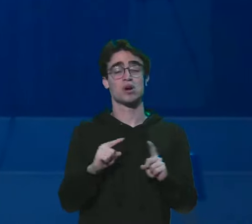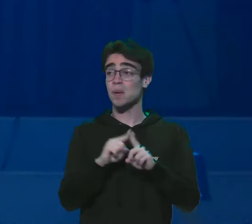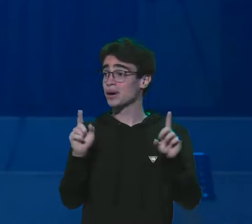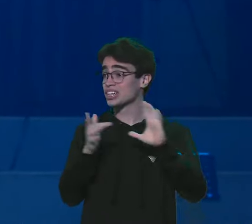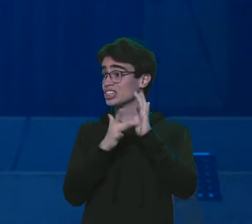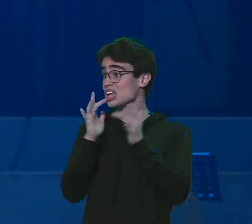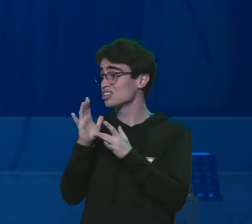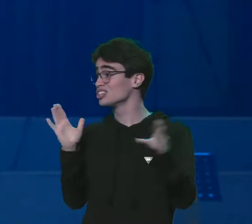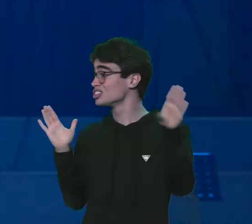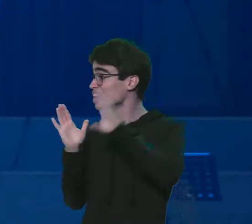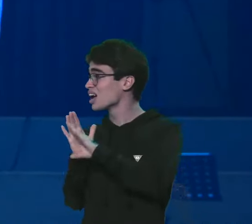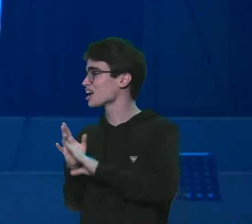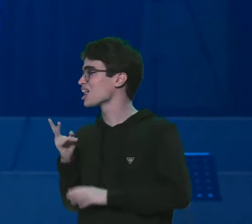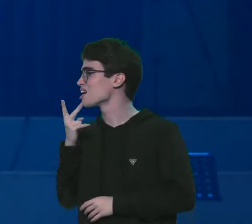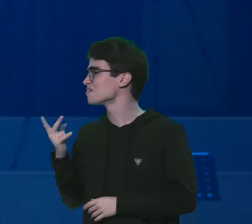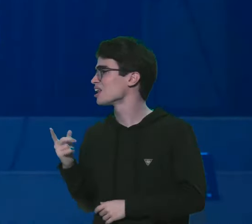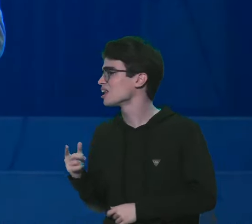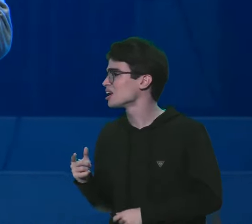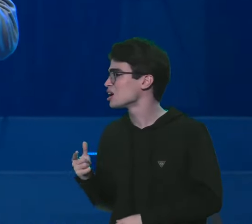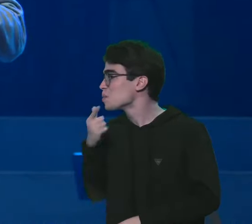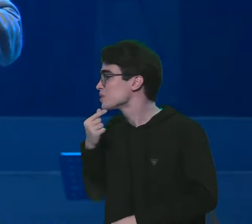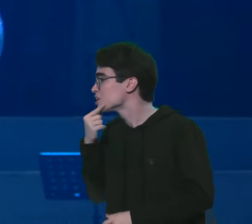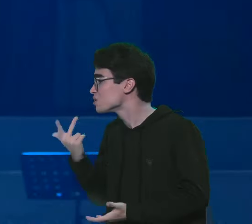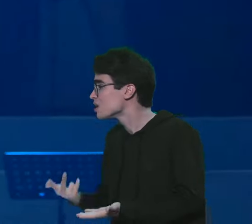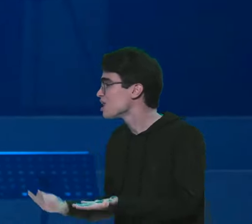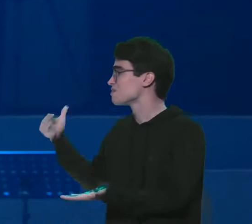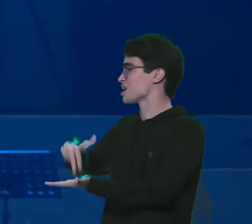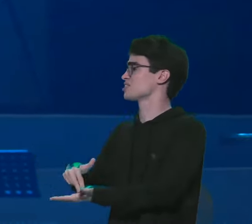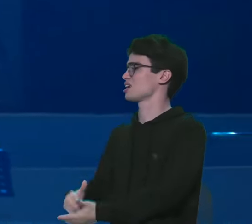menino, levanta. Menina, levanta.